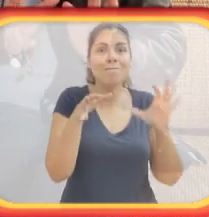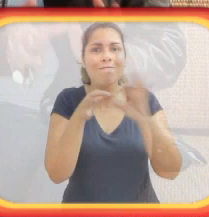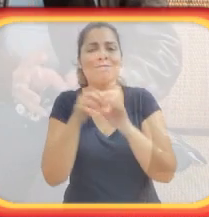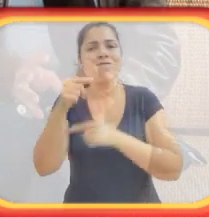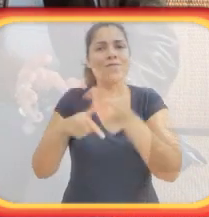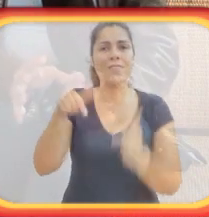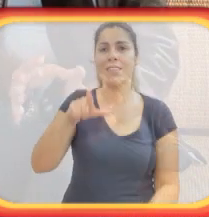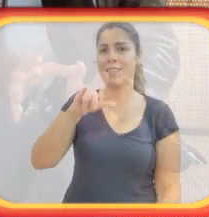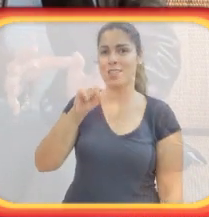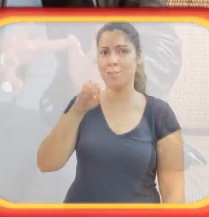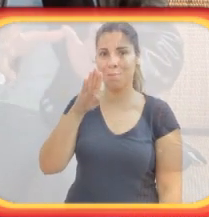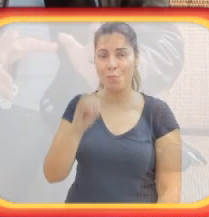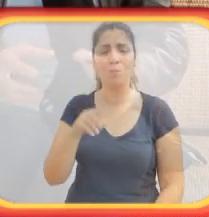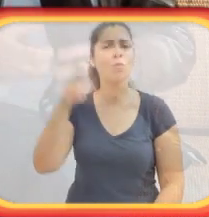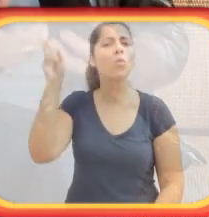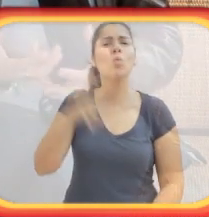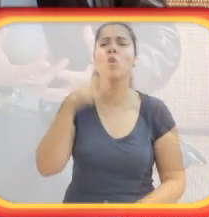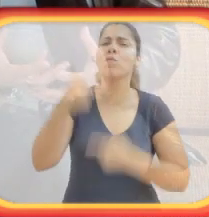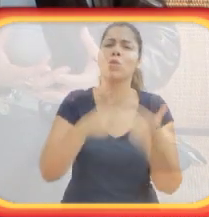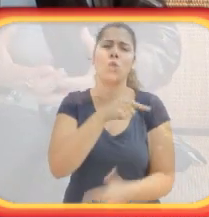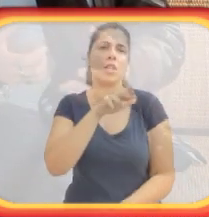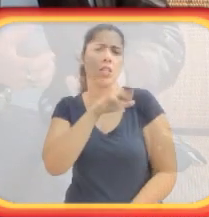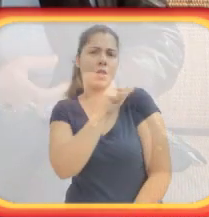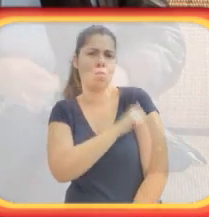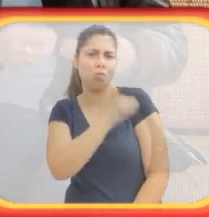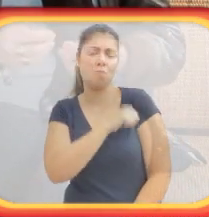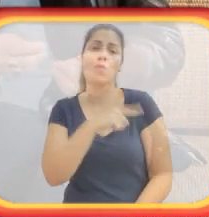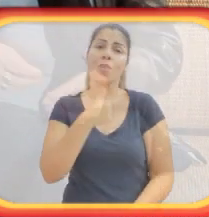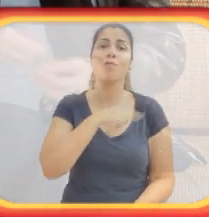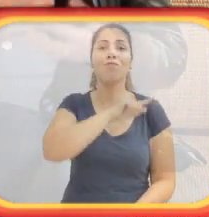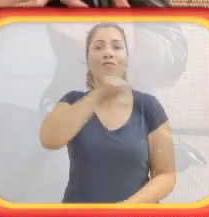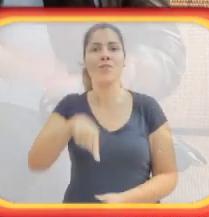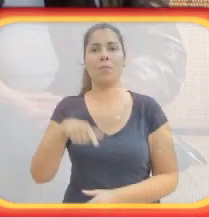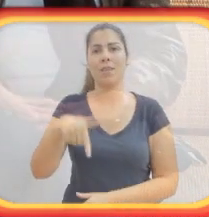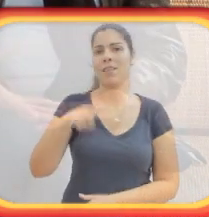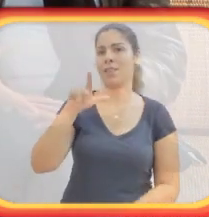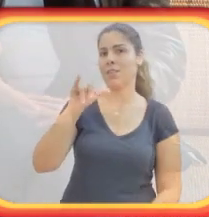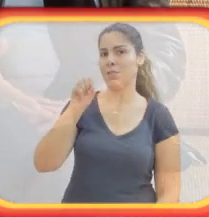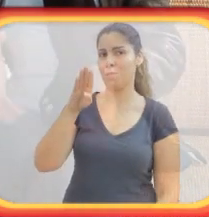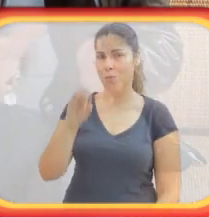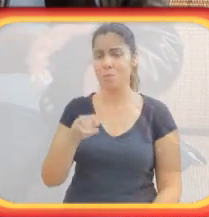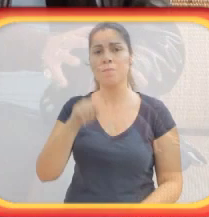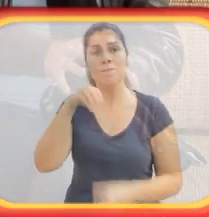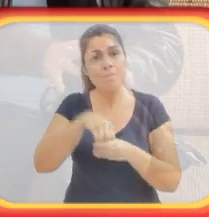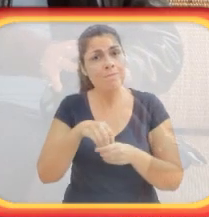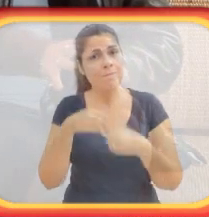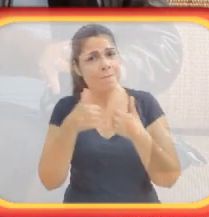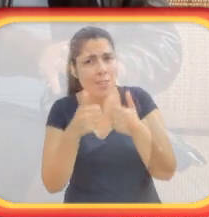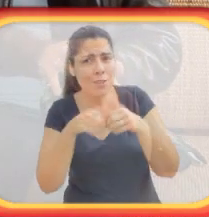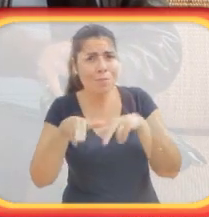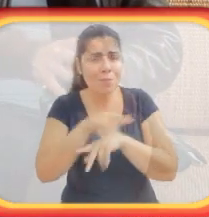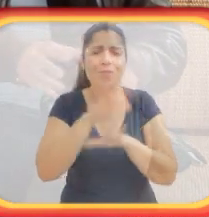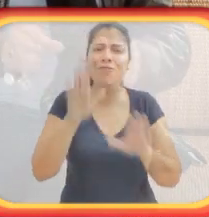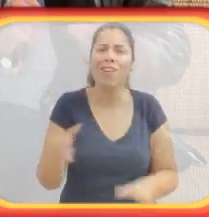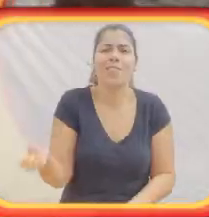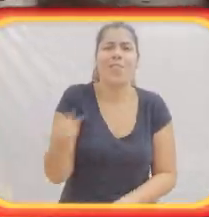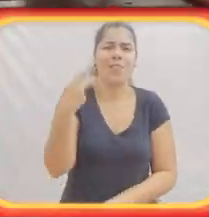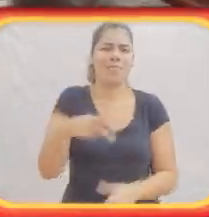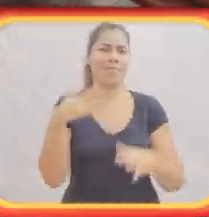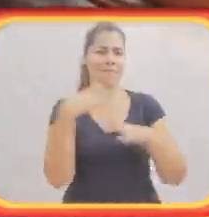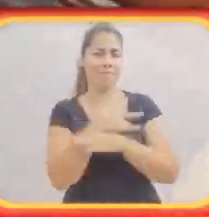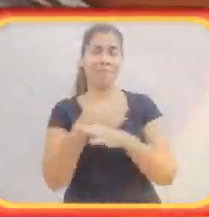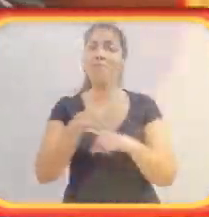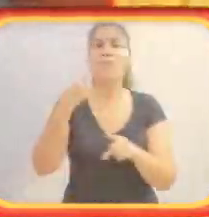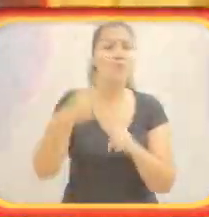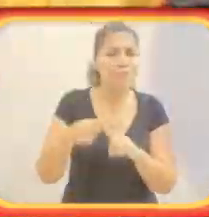mas foi fundada por portugueses e com o intuito de funcionar em Lisboa, nunca funcionou no Rio de Janeiro.